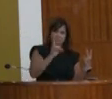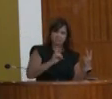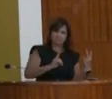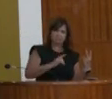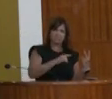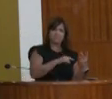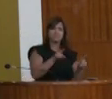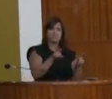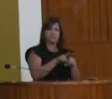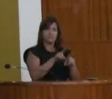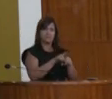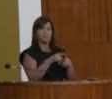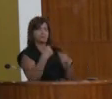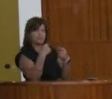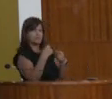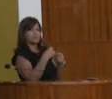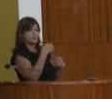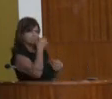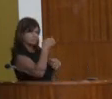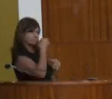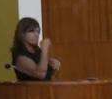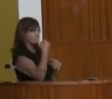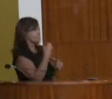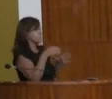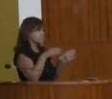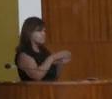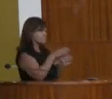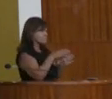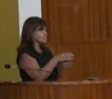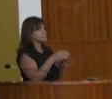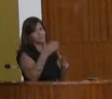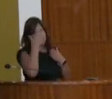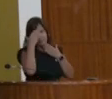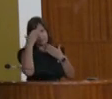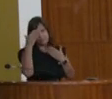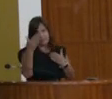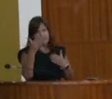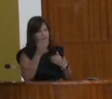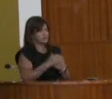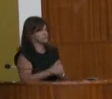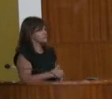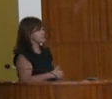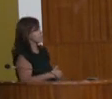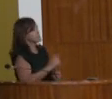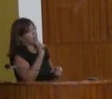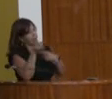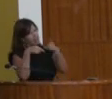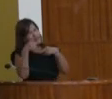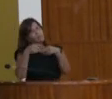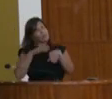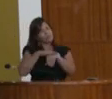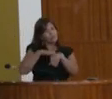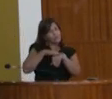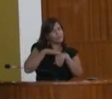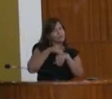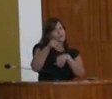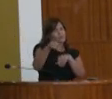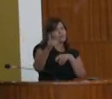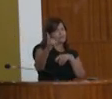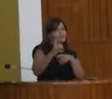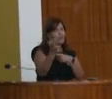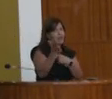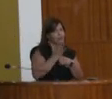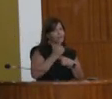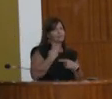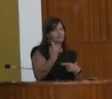precisa ser ouvido para a gente poder realmente avançar. Muito obrigado, que a gente continue conversando, que você é uma pessoa que vai nos